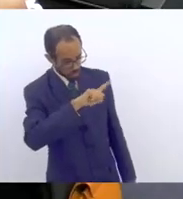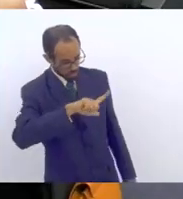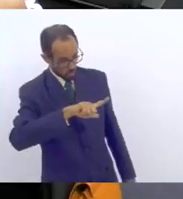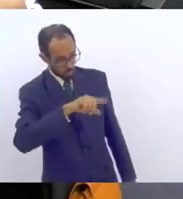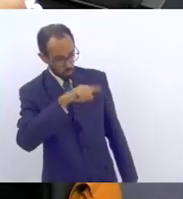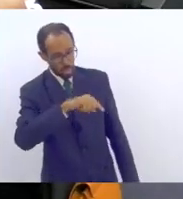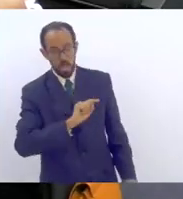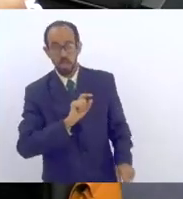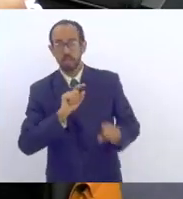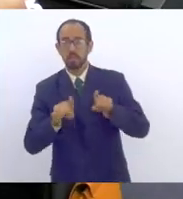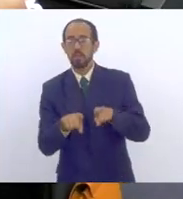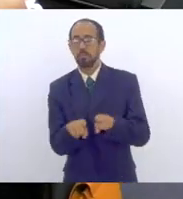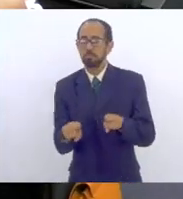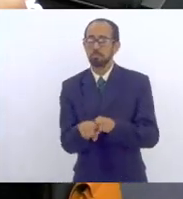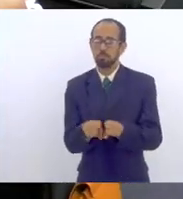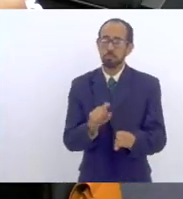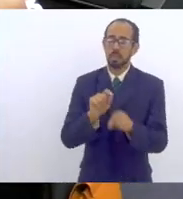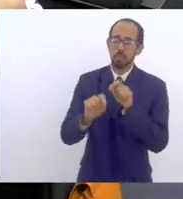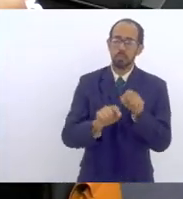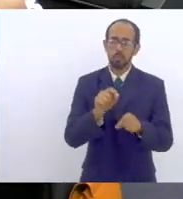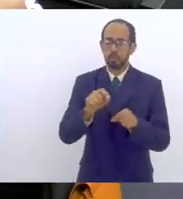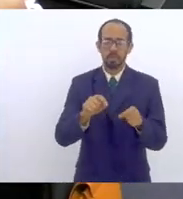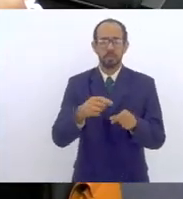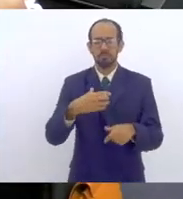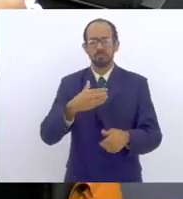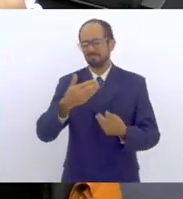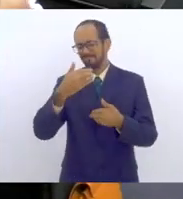é uma das gratas